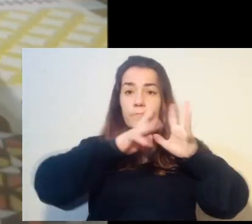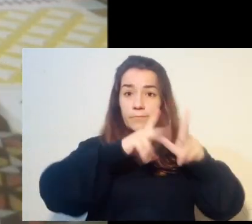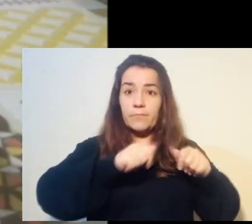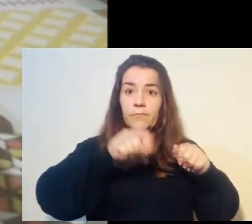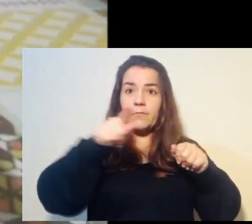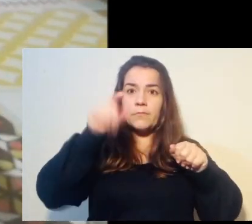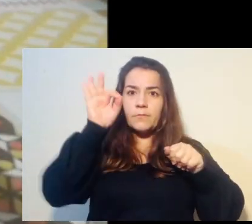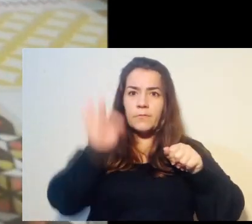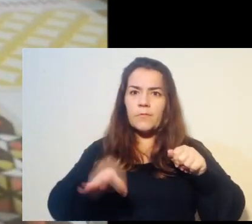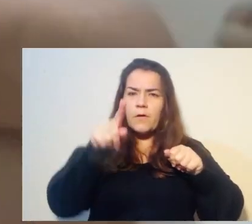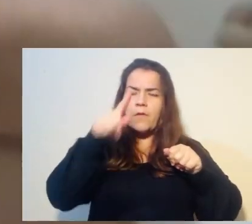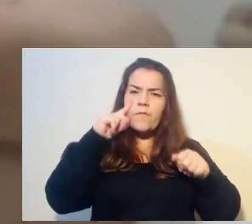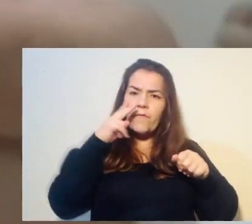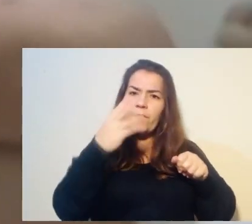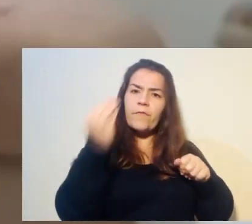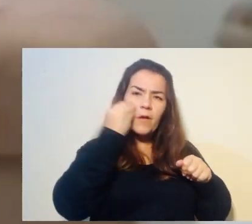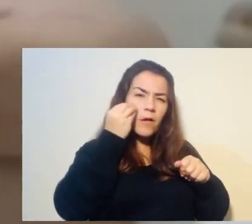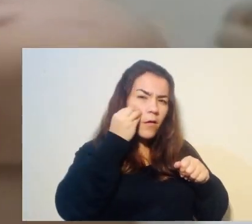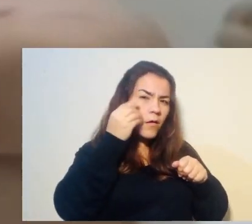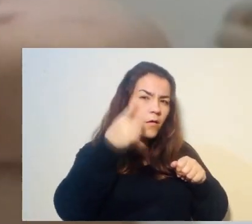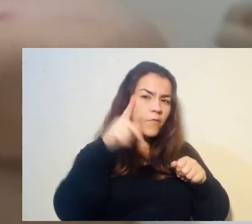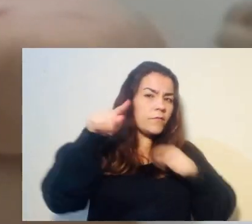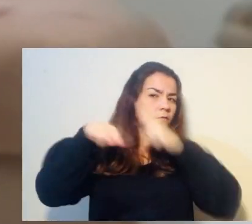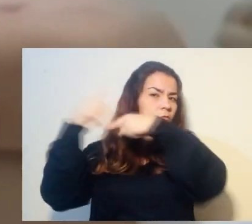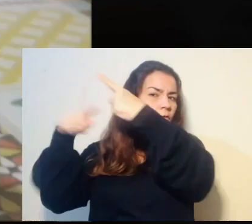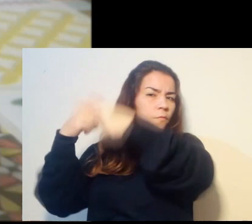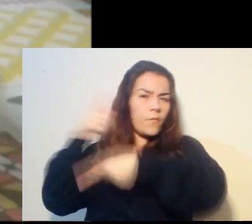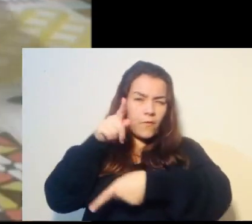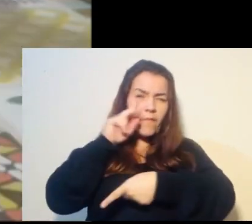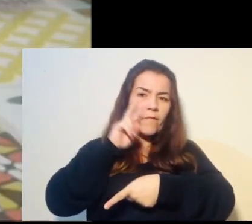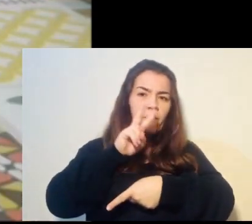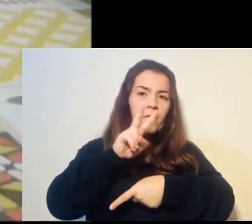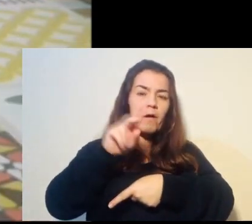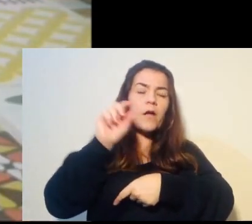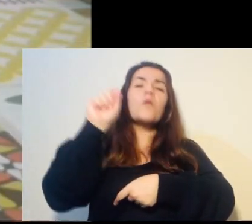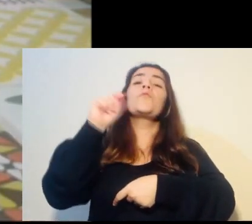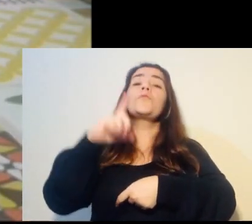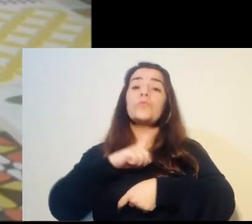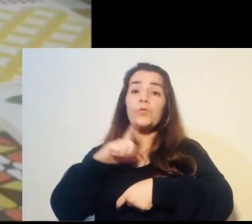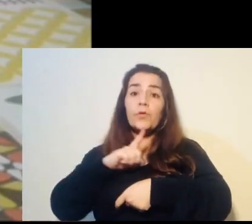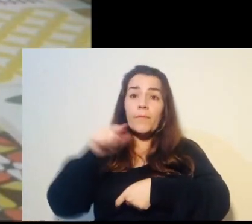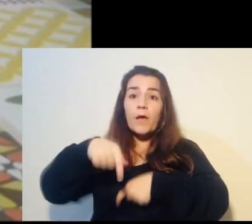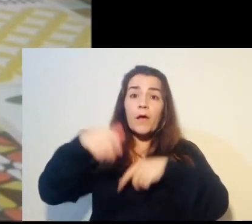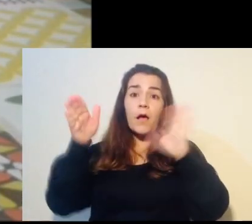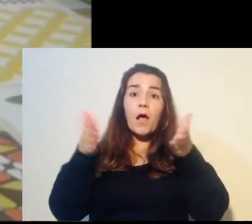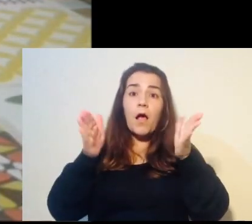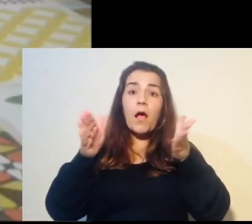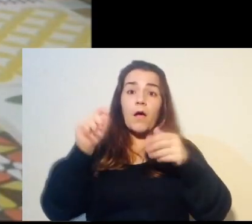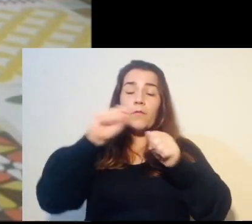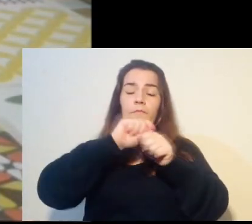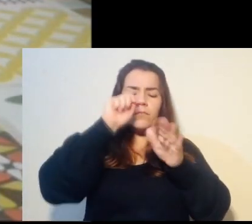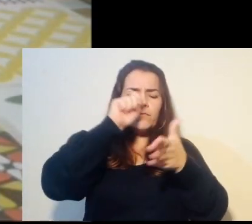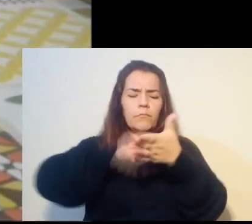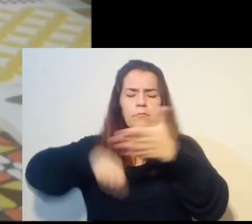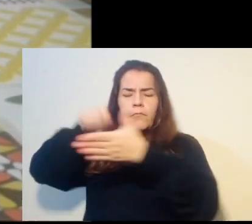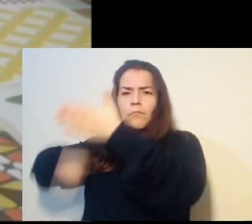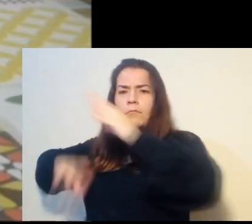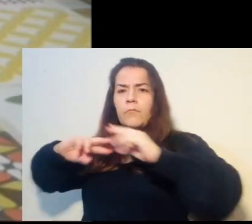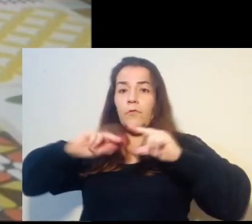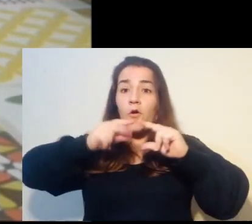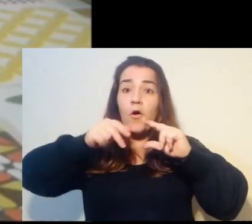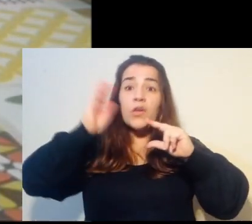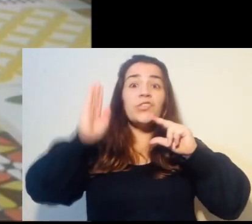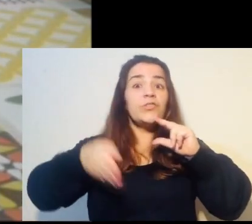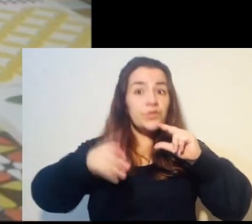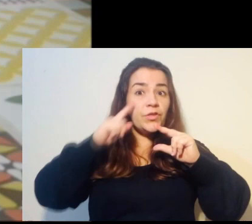aqui. Não sei se dá para ver nessa imagem, a gente vai descobrir depois. Então o que nós temos até agora? A marcação da rolha,